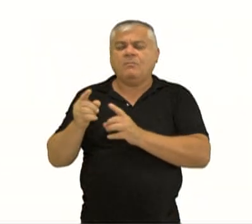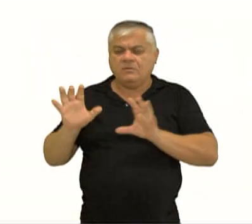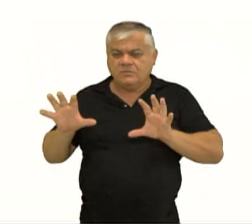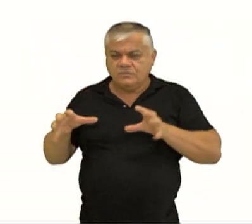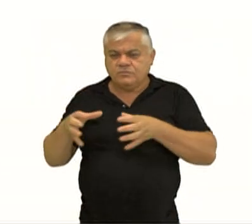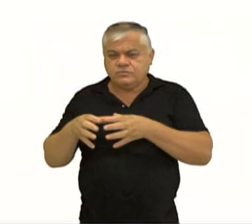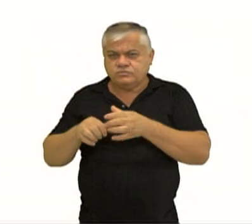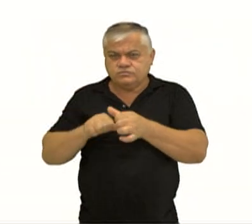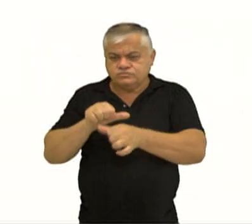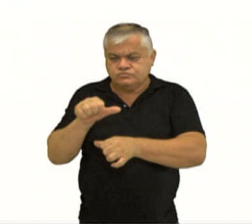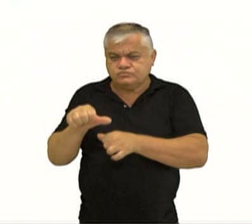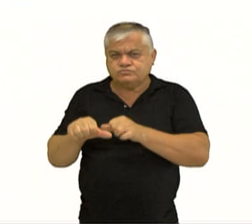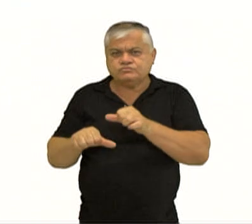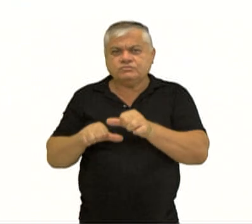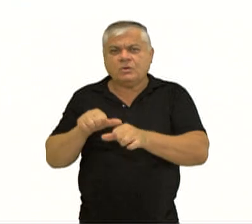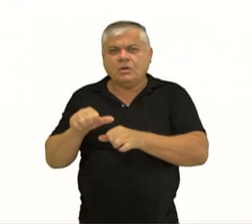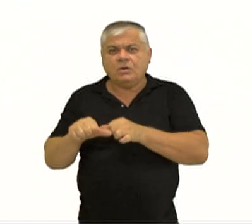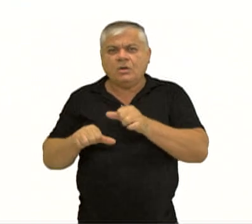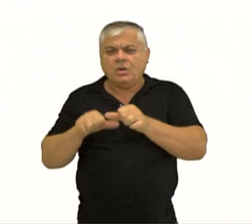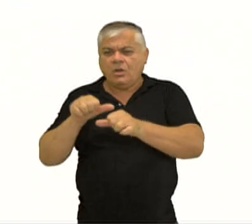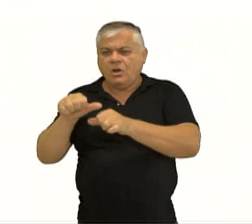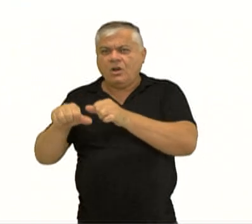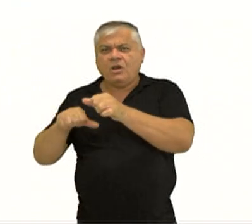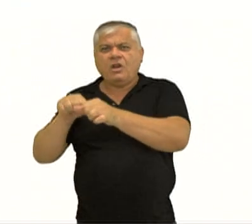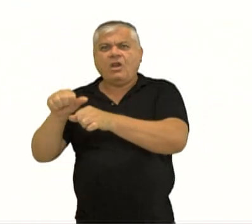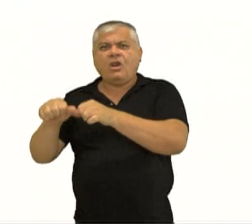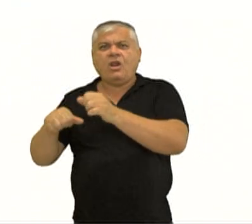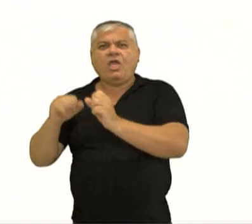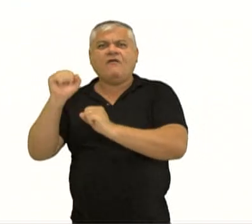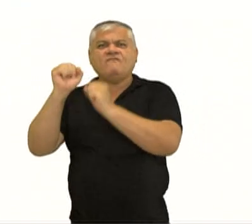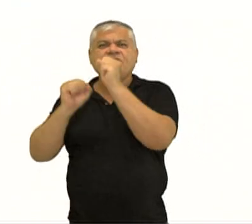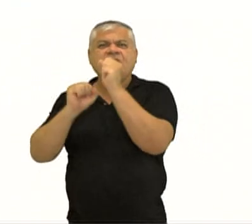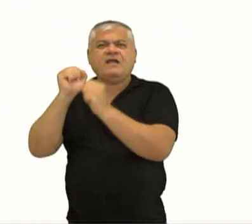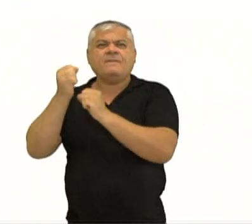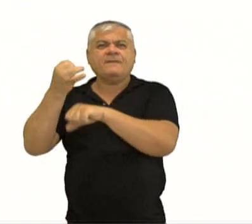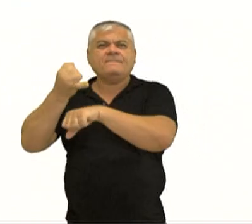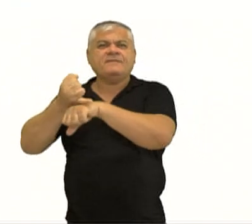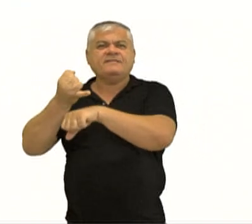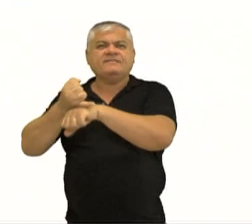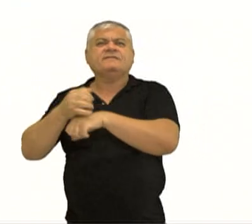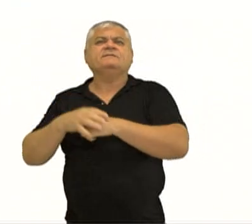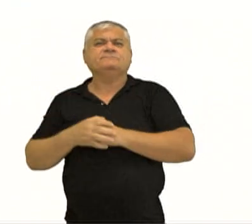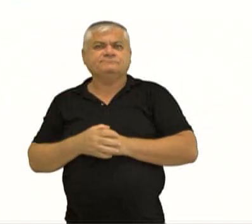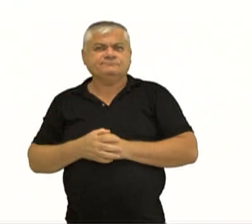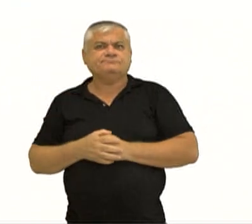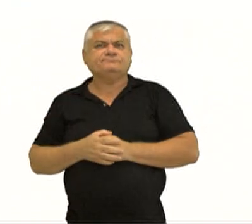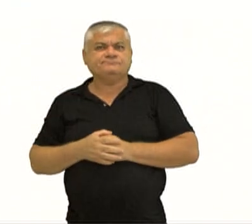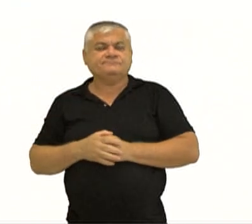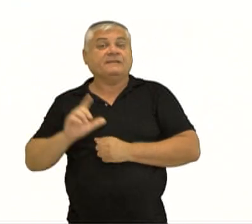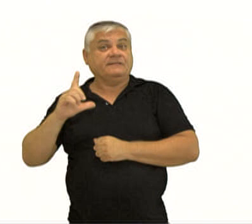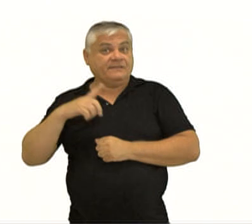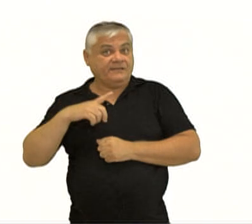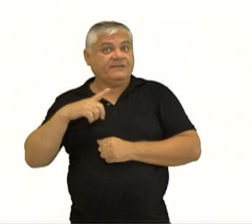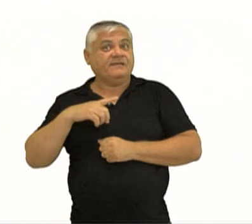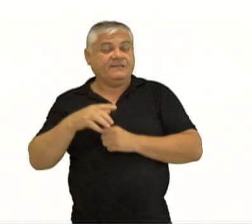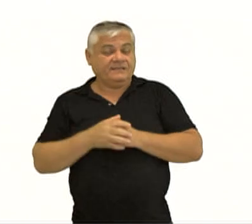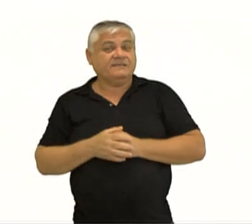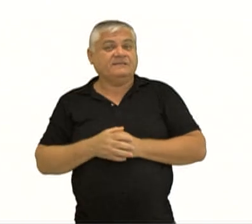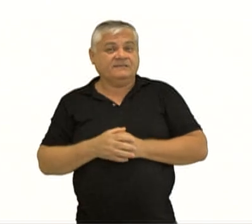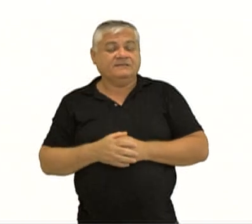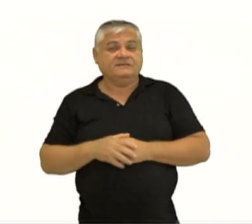concentrado, refinado, até ele chegar na metalurgia lá, né? Hoje nós temos, eu falei das edificações, mas nós temos